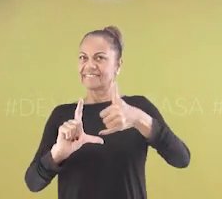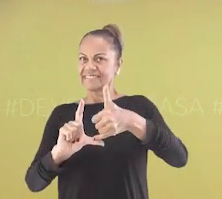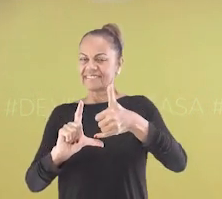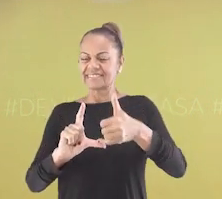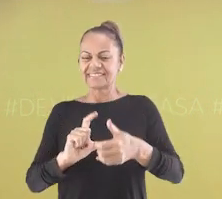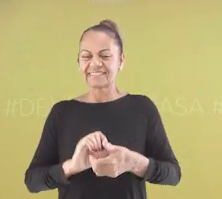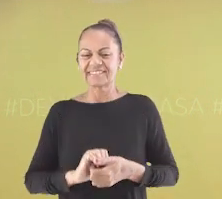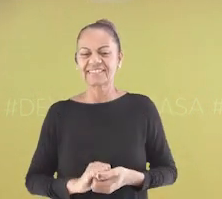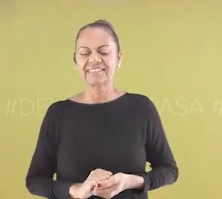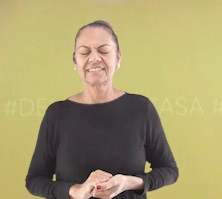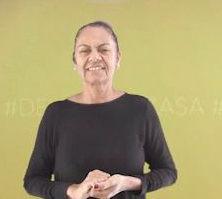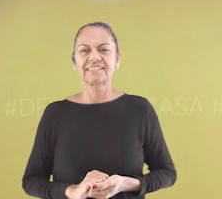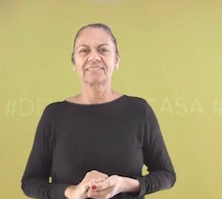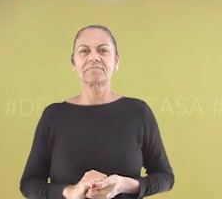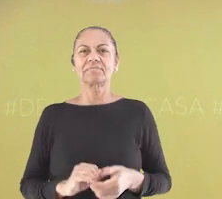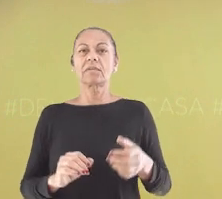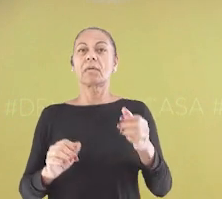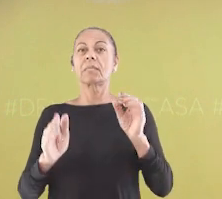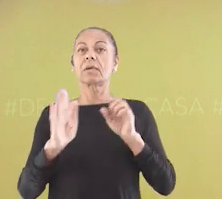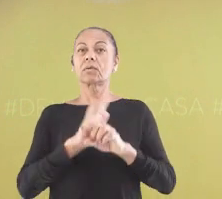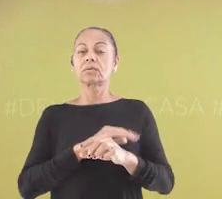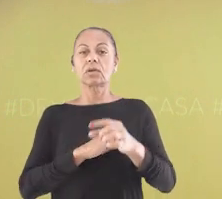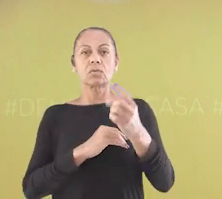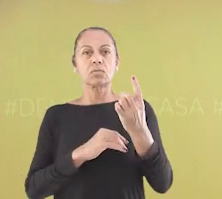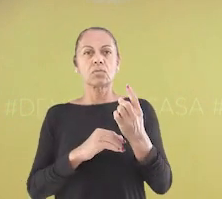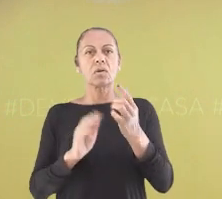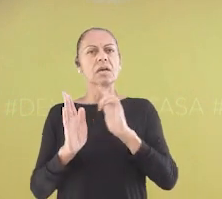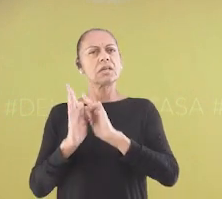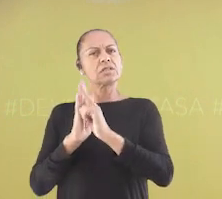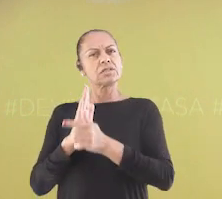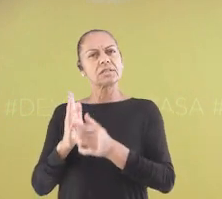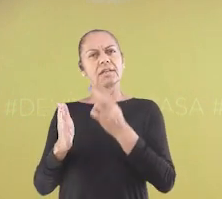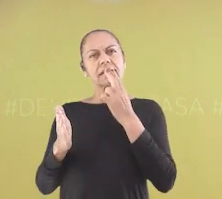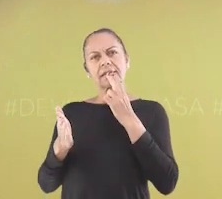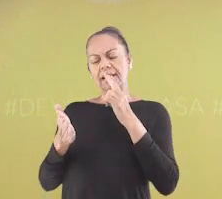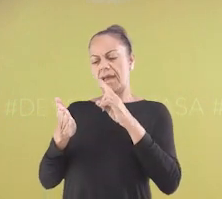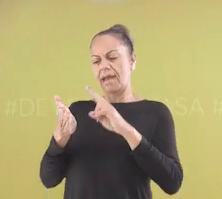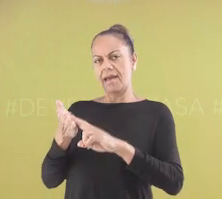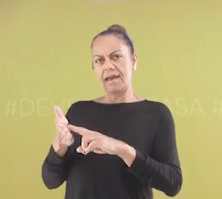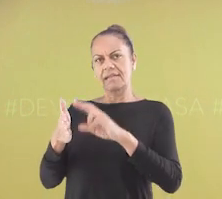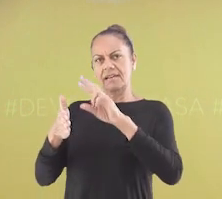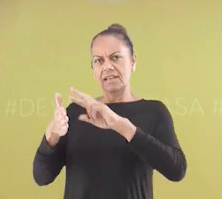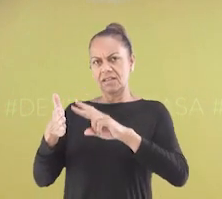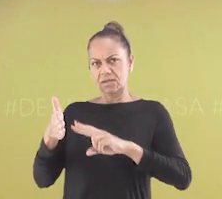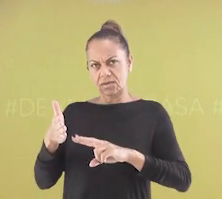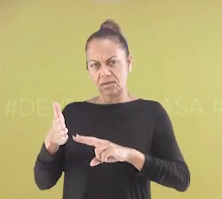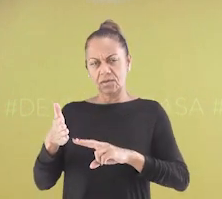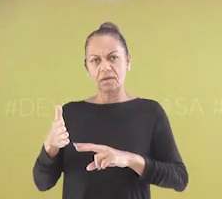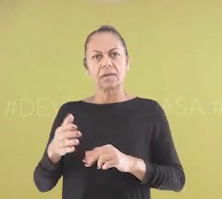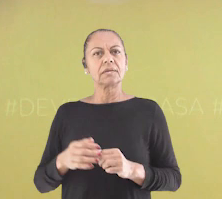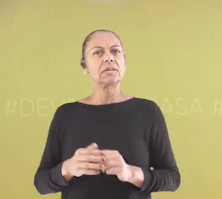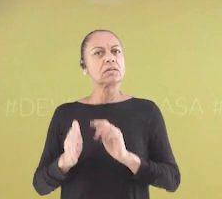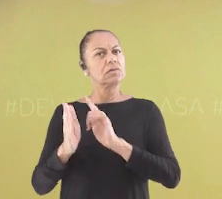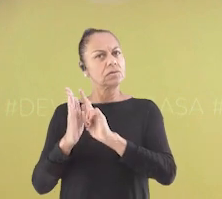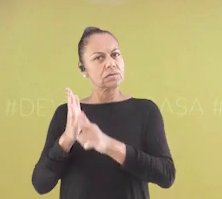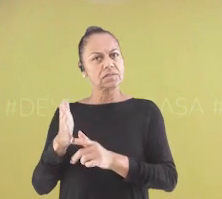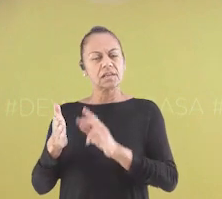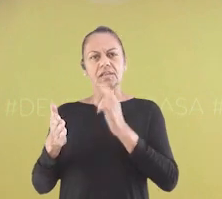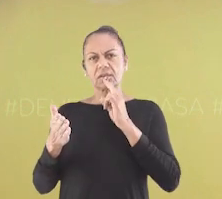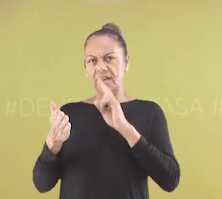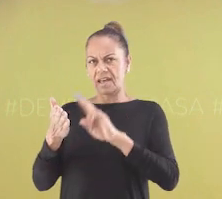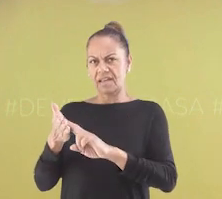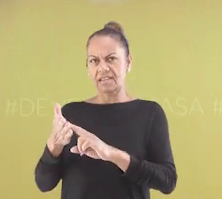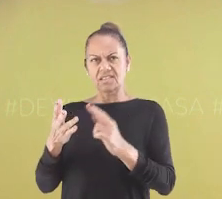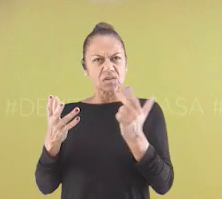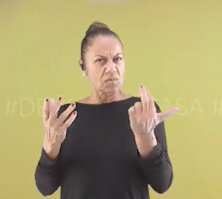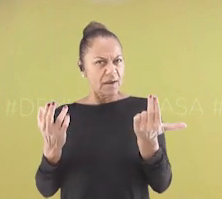celular para o QR Code que aparece aí na sua tela. Agora sim, vamos lá? Questão número 1. O gênero carta